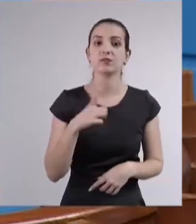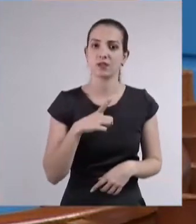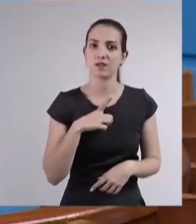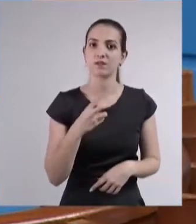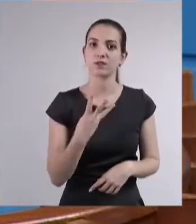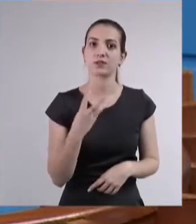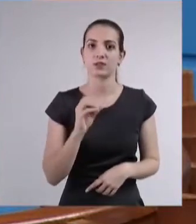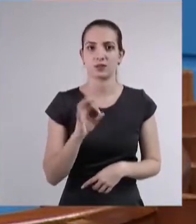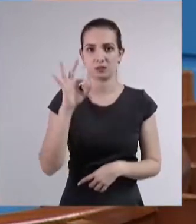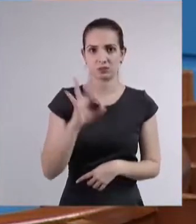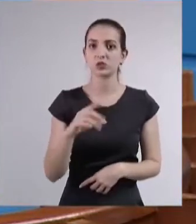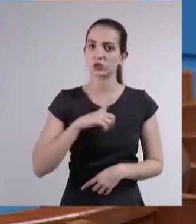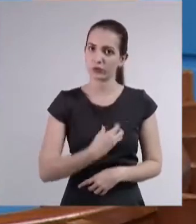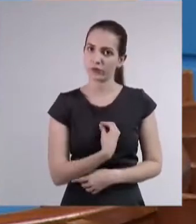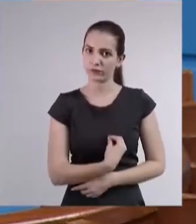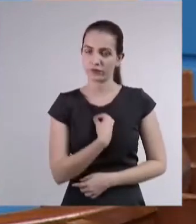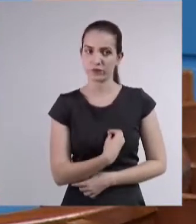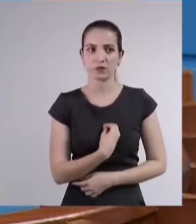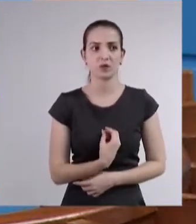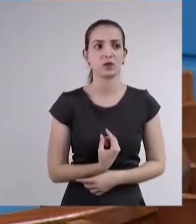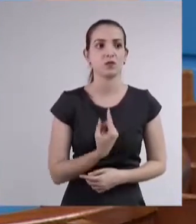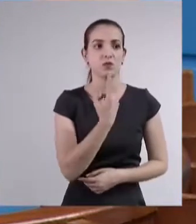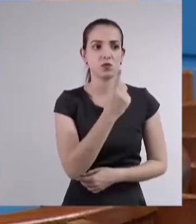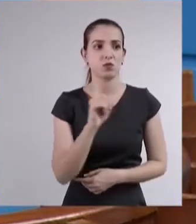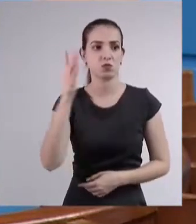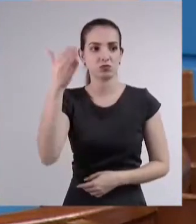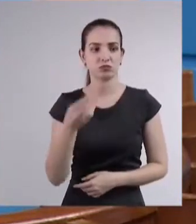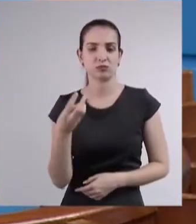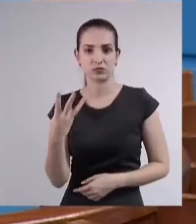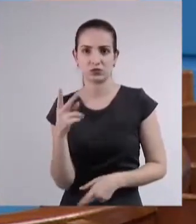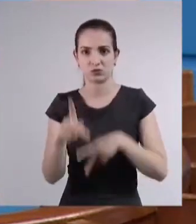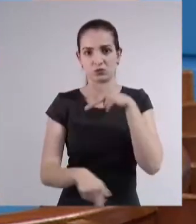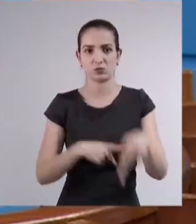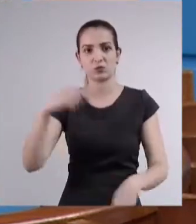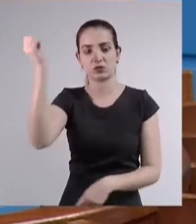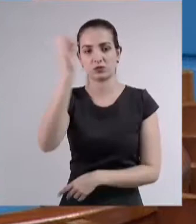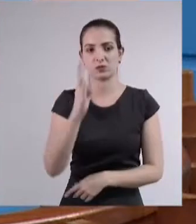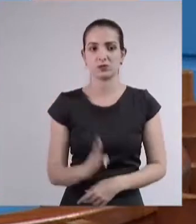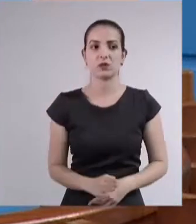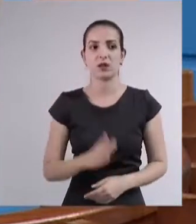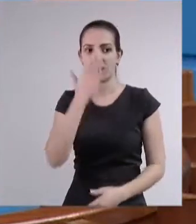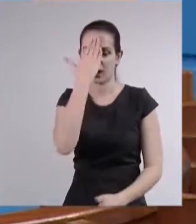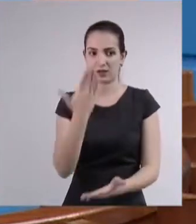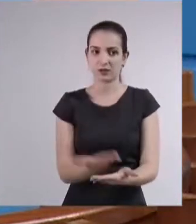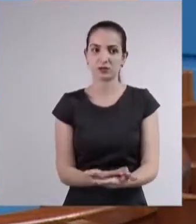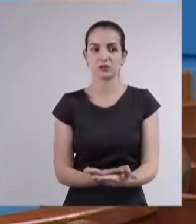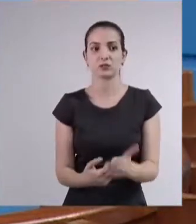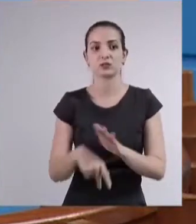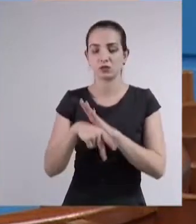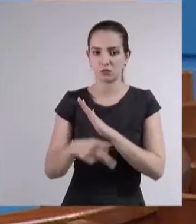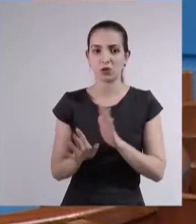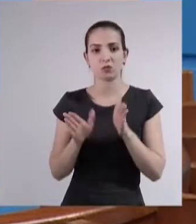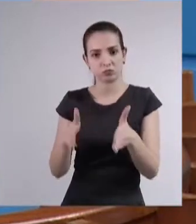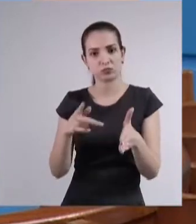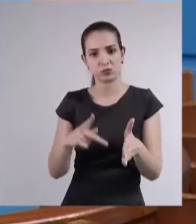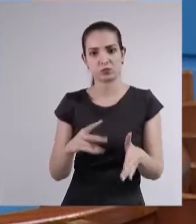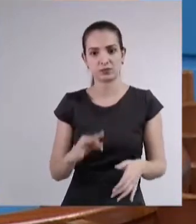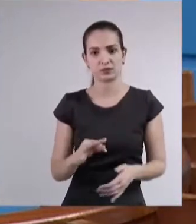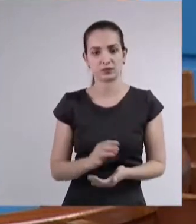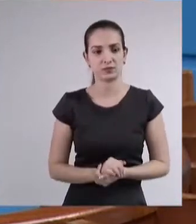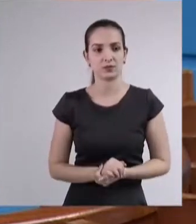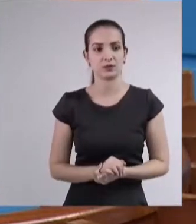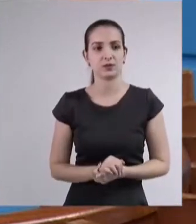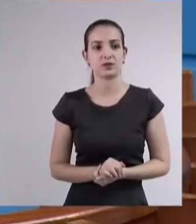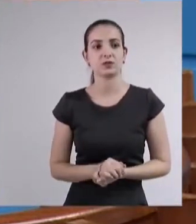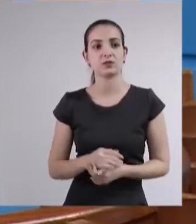vivo. 1/3 da população brasileira acredita no PT.